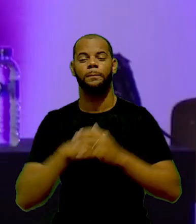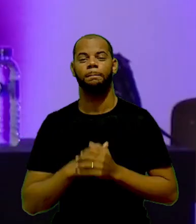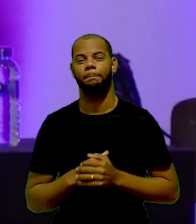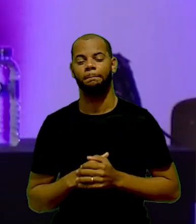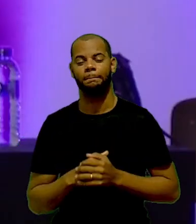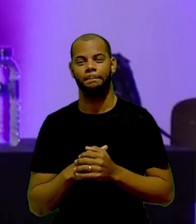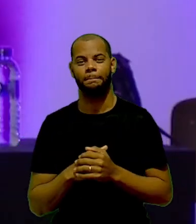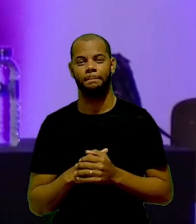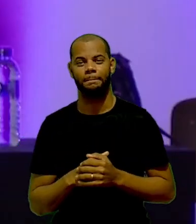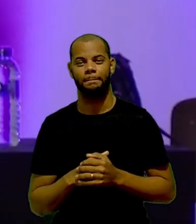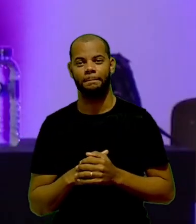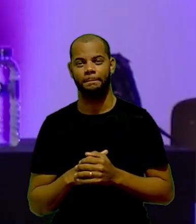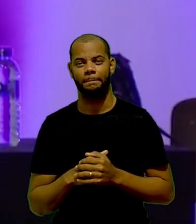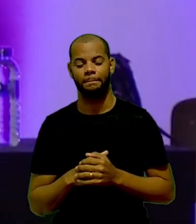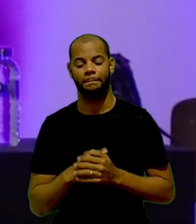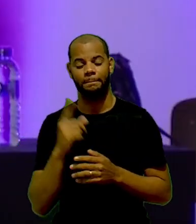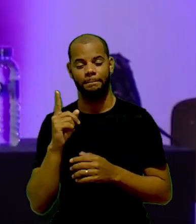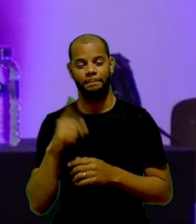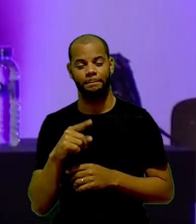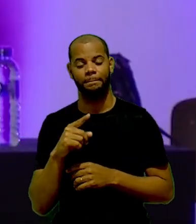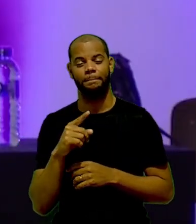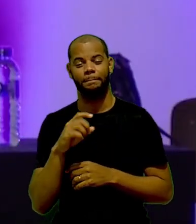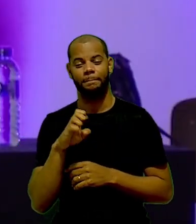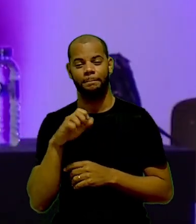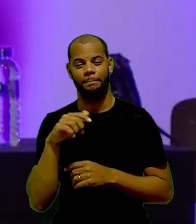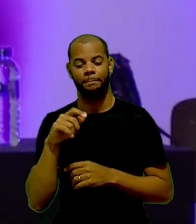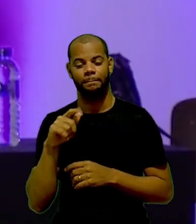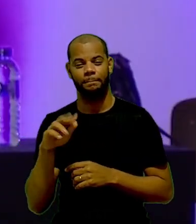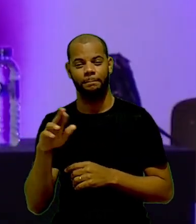essa característica da energia solar é